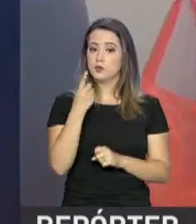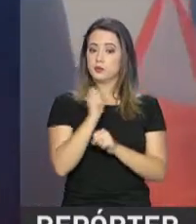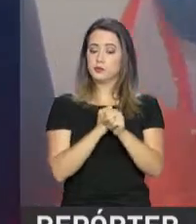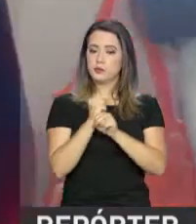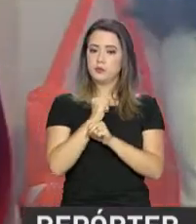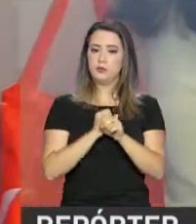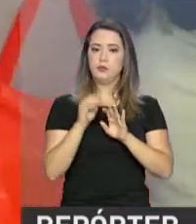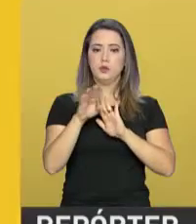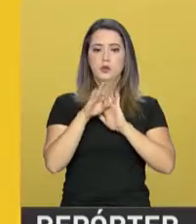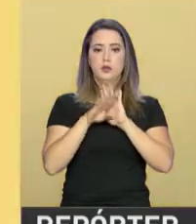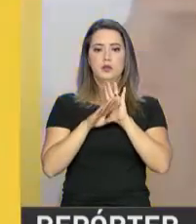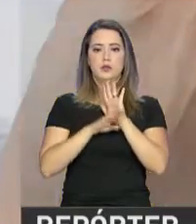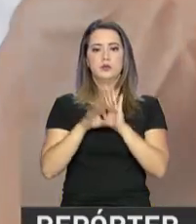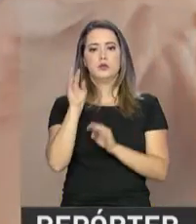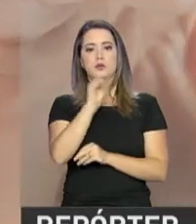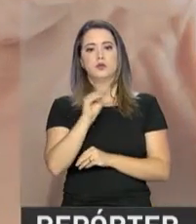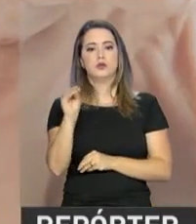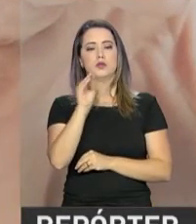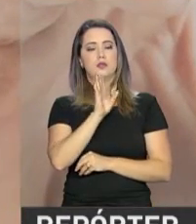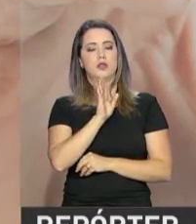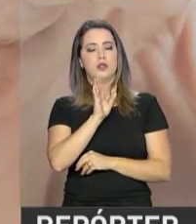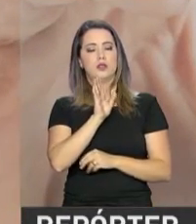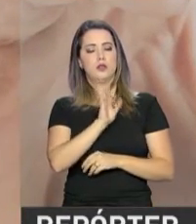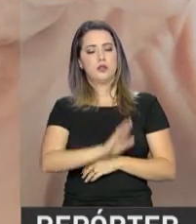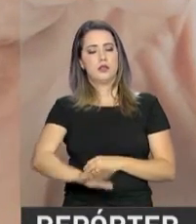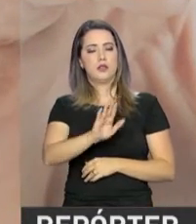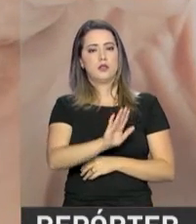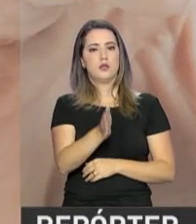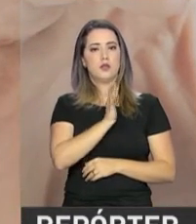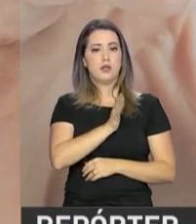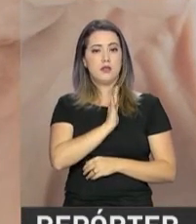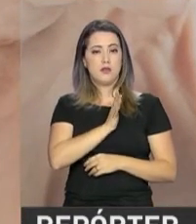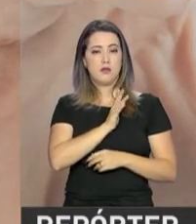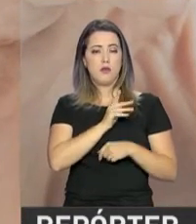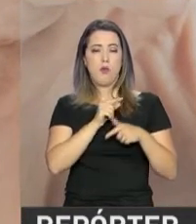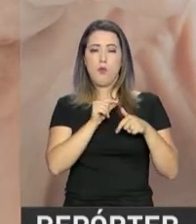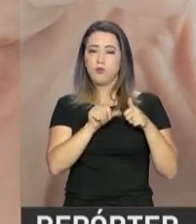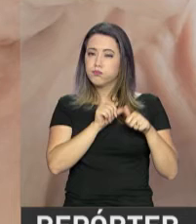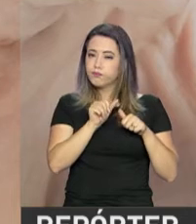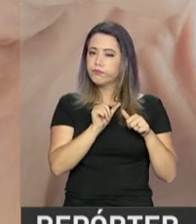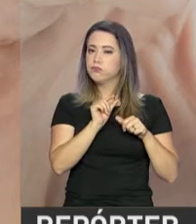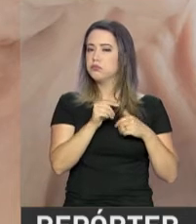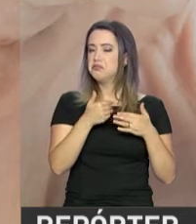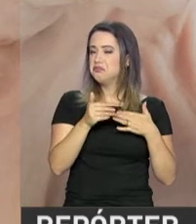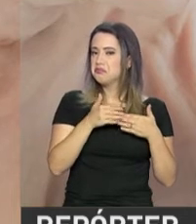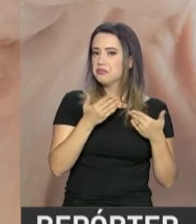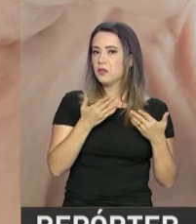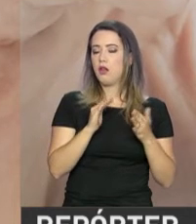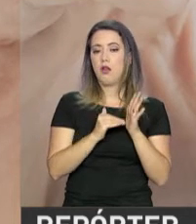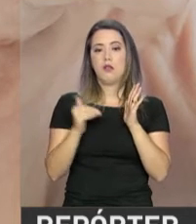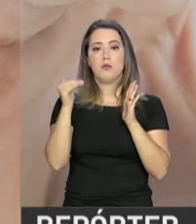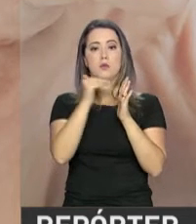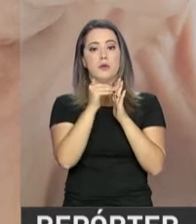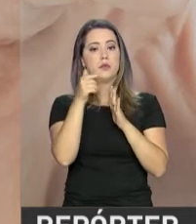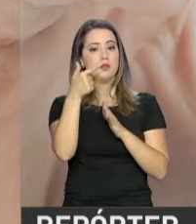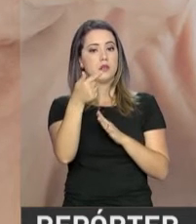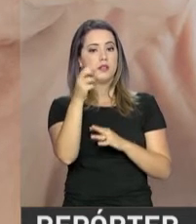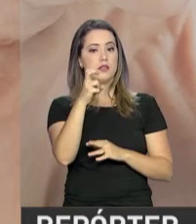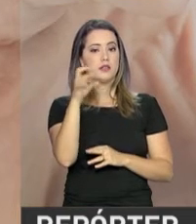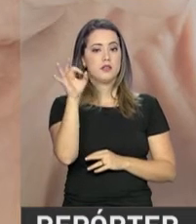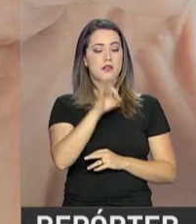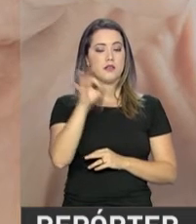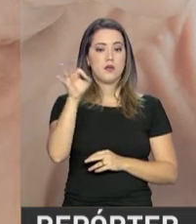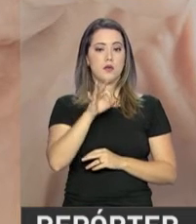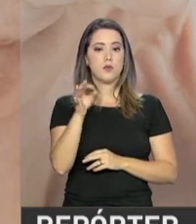de assistência à criança com cardiopatia congênita em transações está o reajuste em mais de 75 por cento no